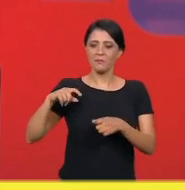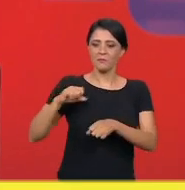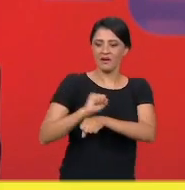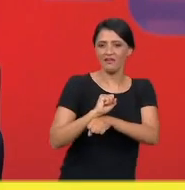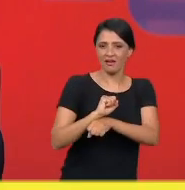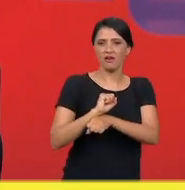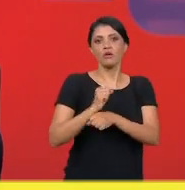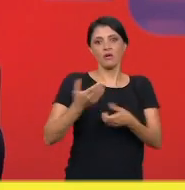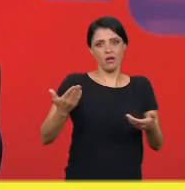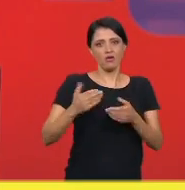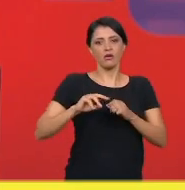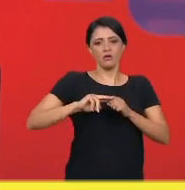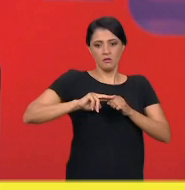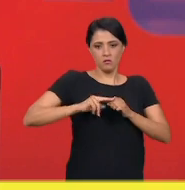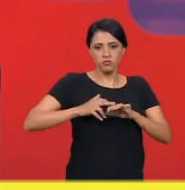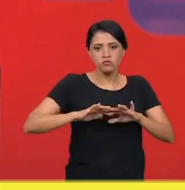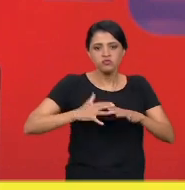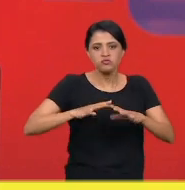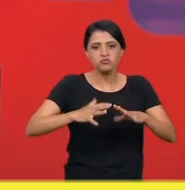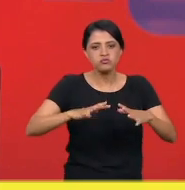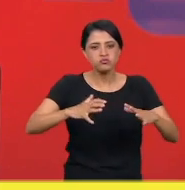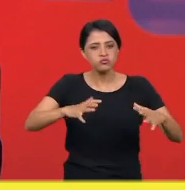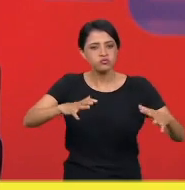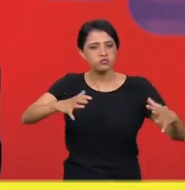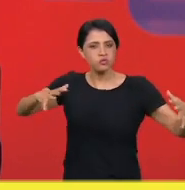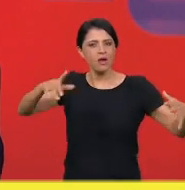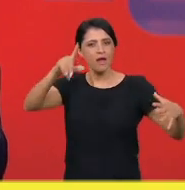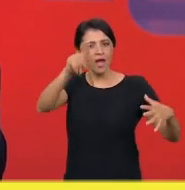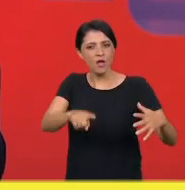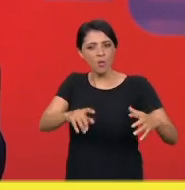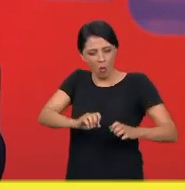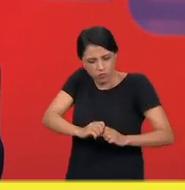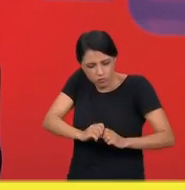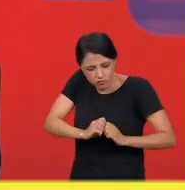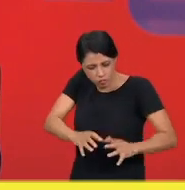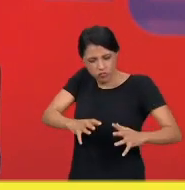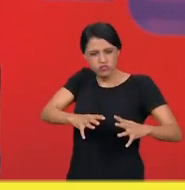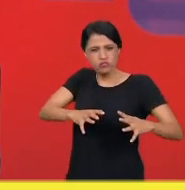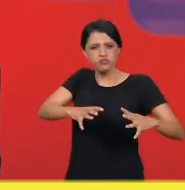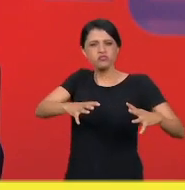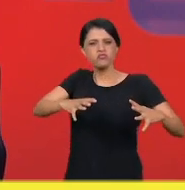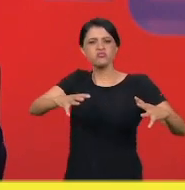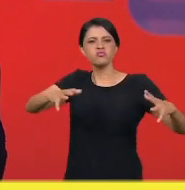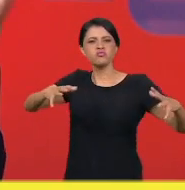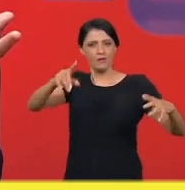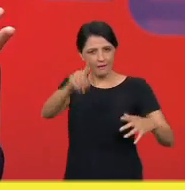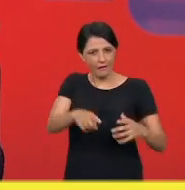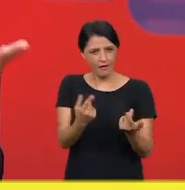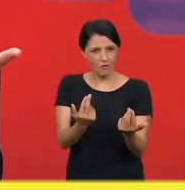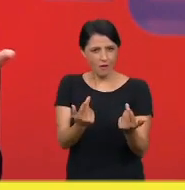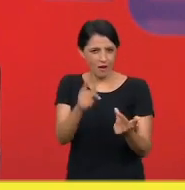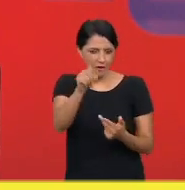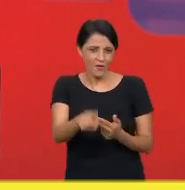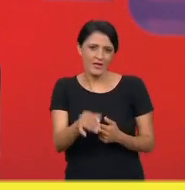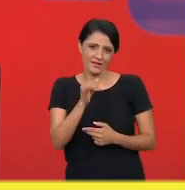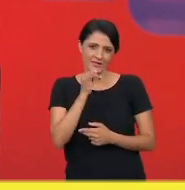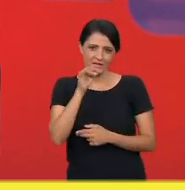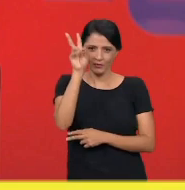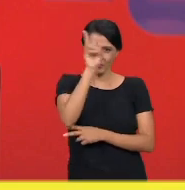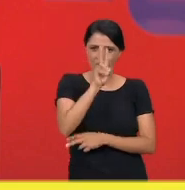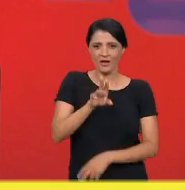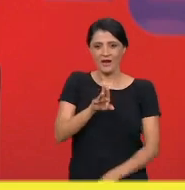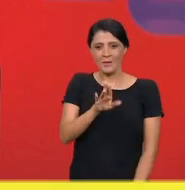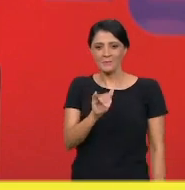em expansão, né? É uma espécie de explosão em andamento, é isso? Para entender um pouco melhor o universo, se a gente partir da história do Big Bang, que foi uma grande